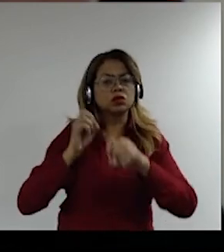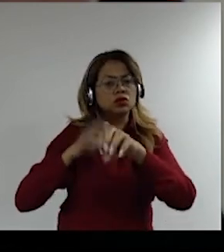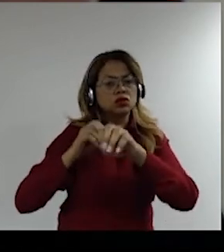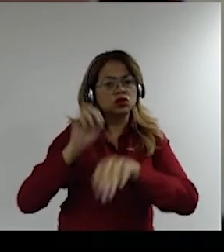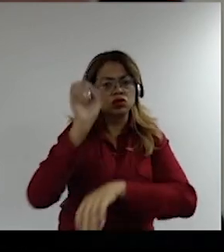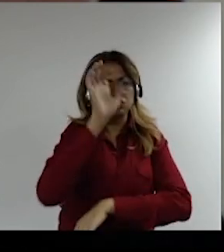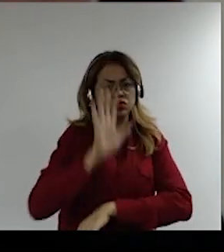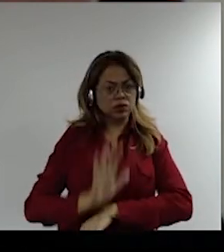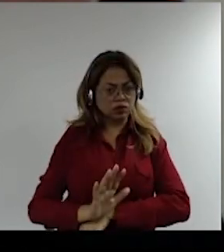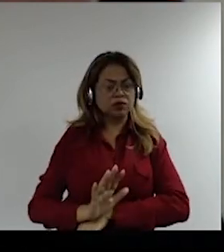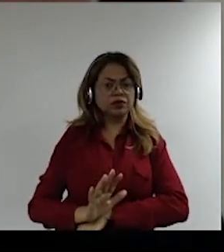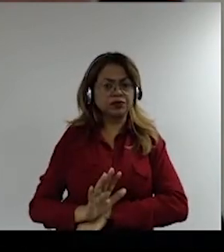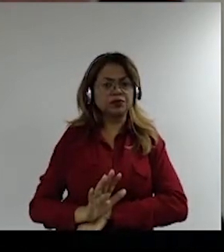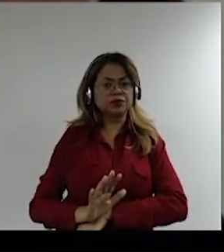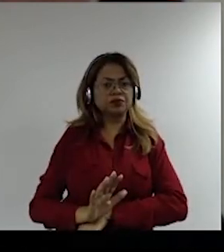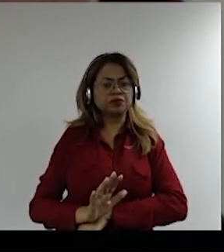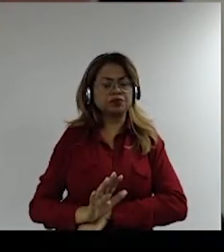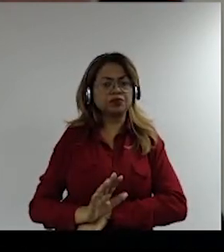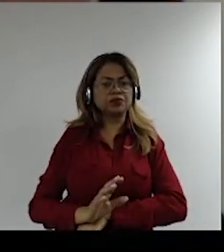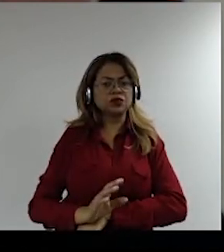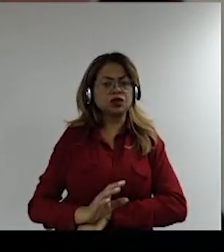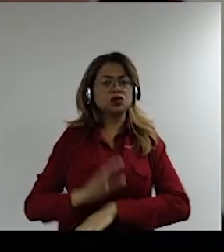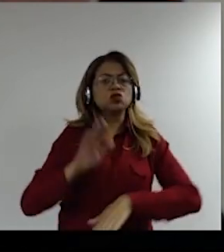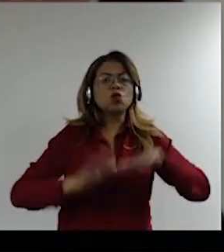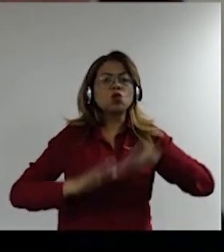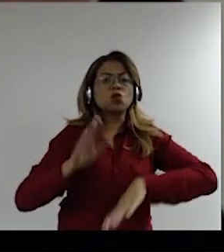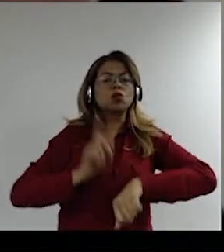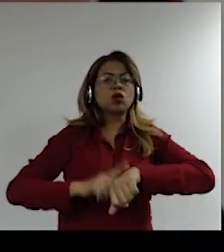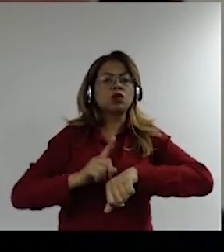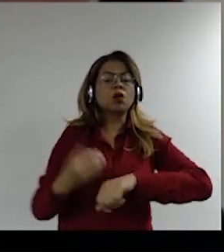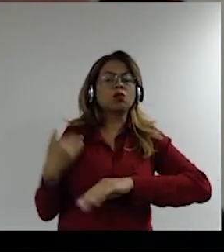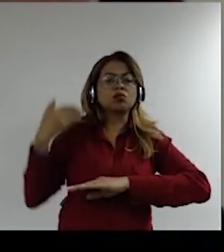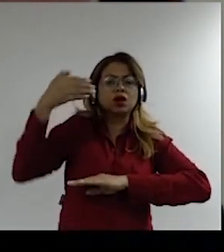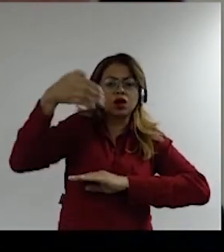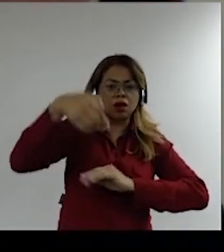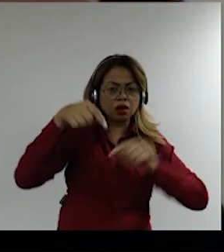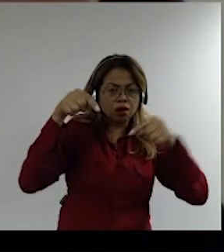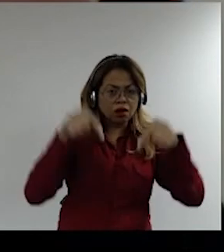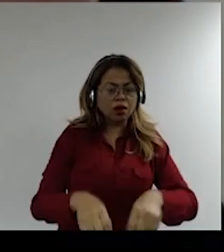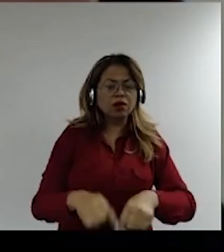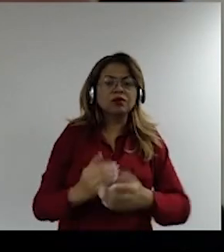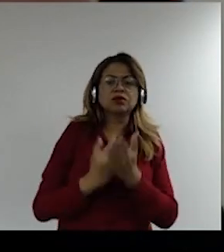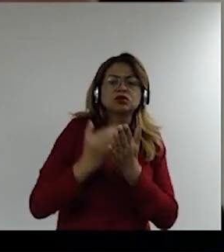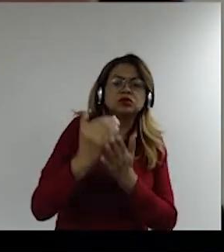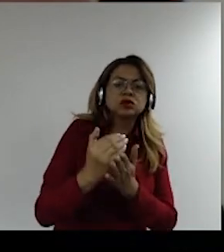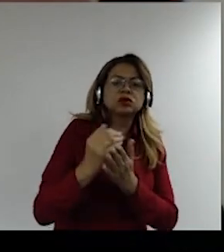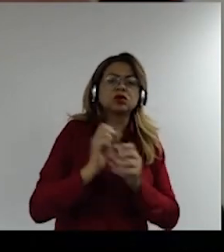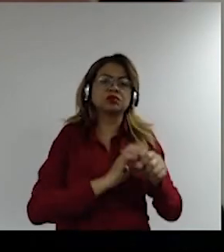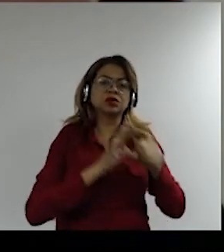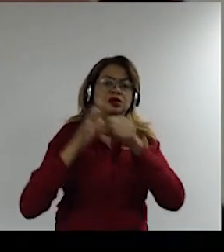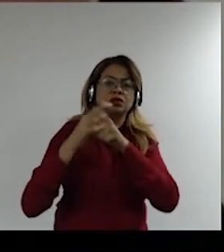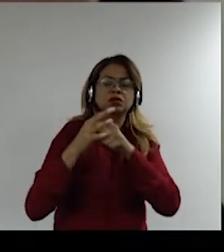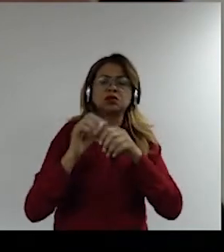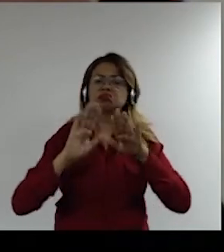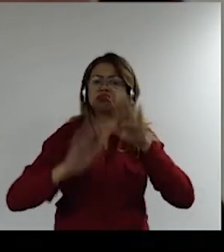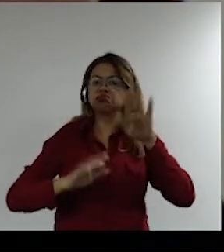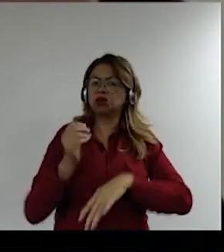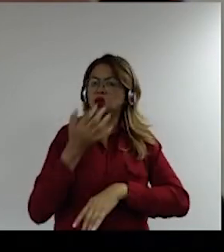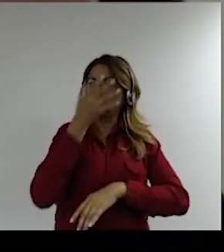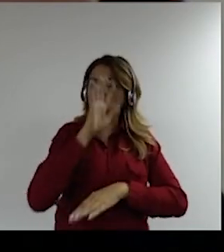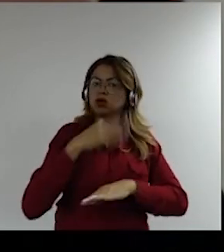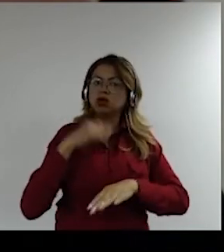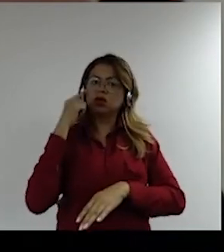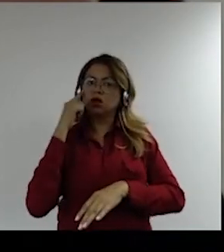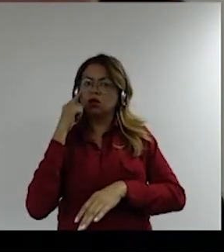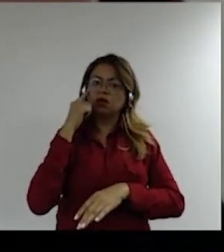federal, de algum tempo para cá, desde o início da pandemia, há quase que, salvo